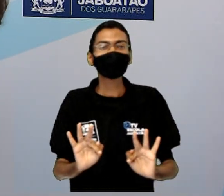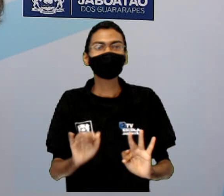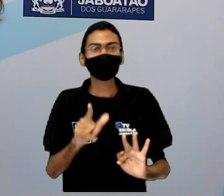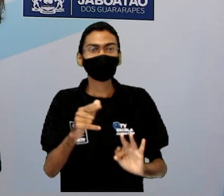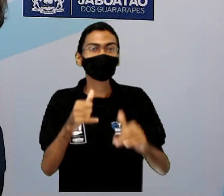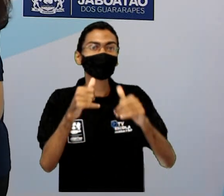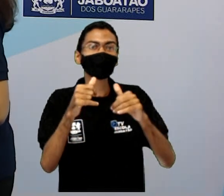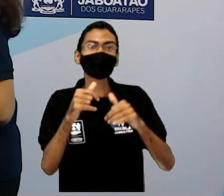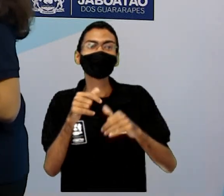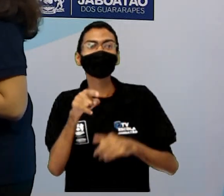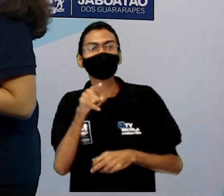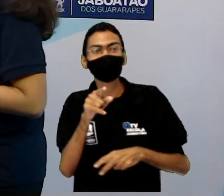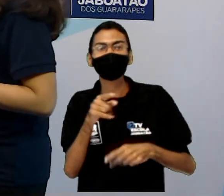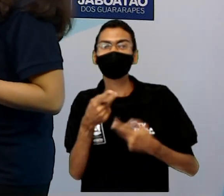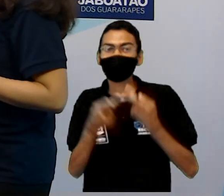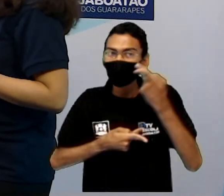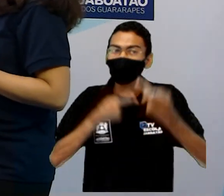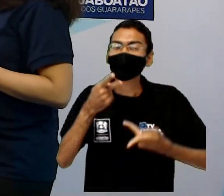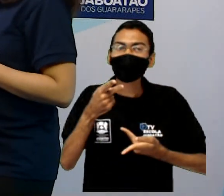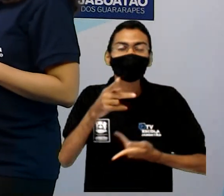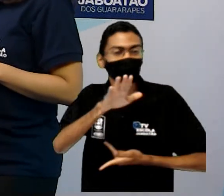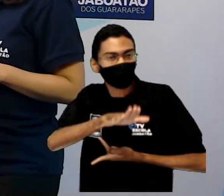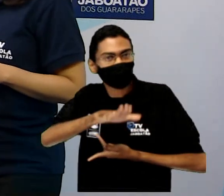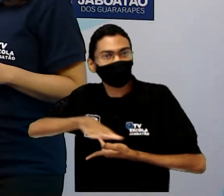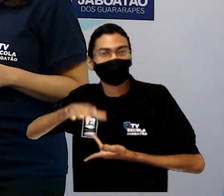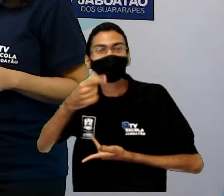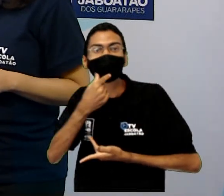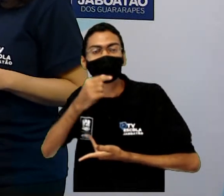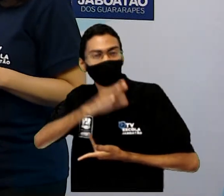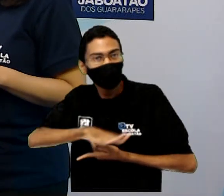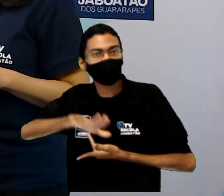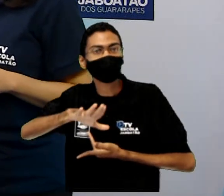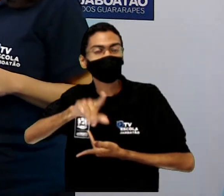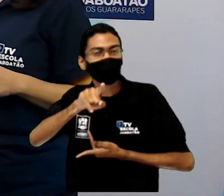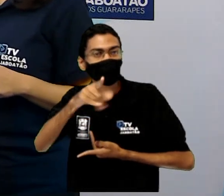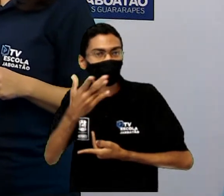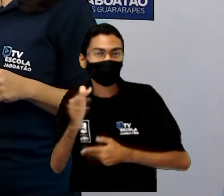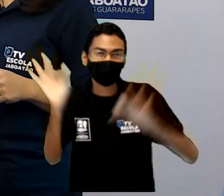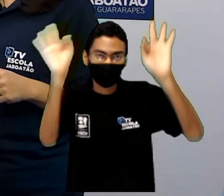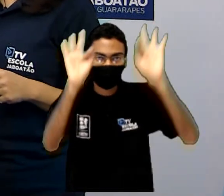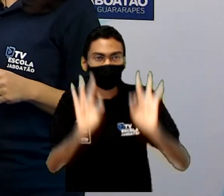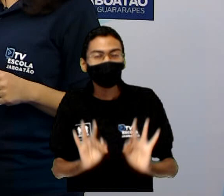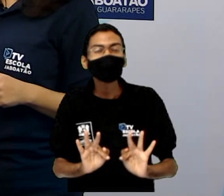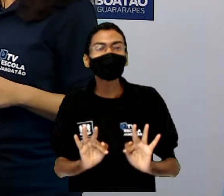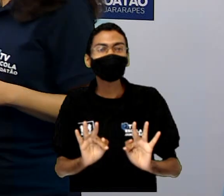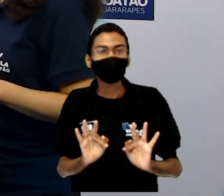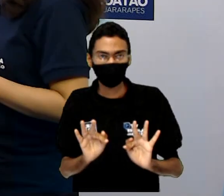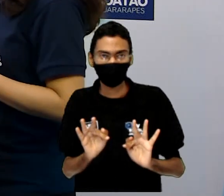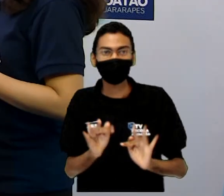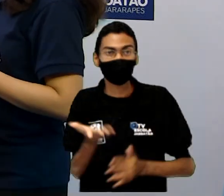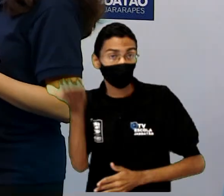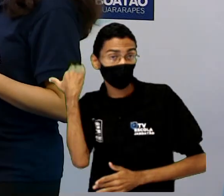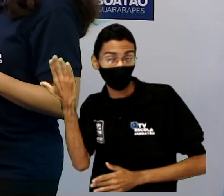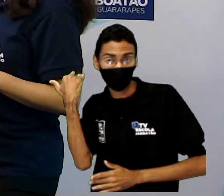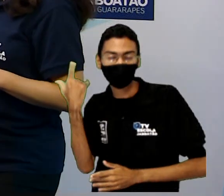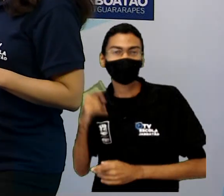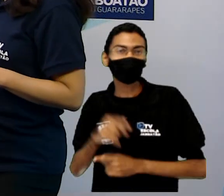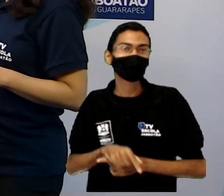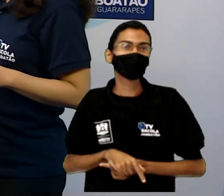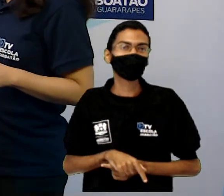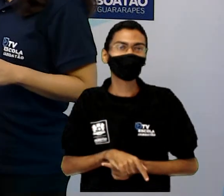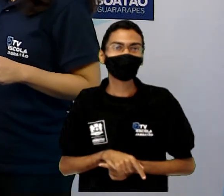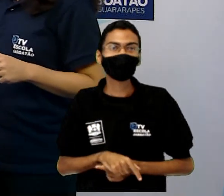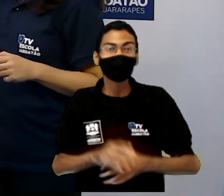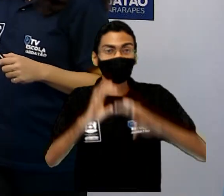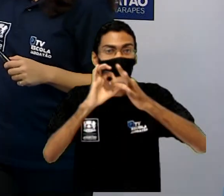falando com este garoto, you were happy, eu estou dizendo você estava feliz. Neste